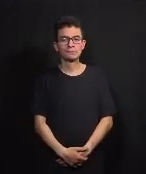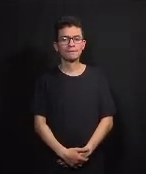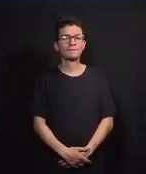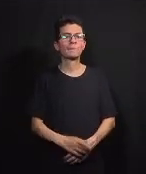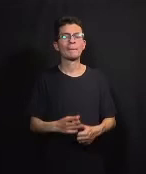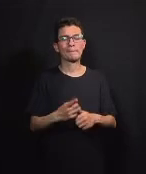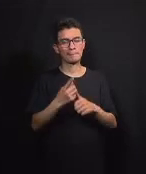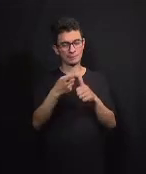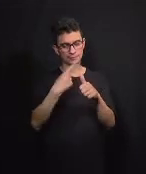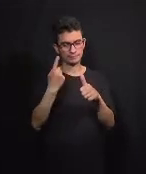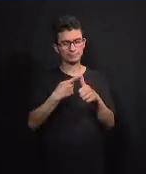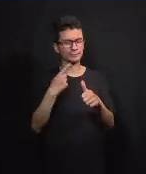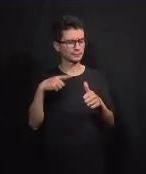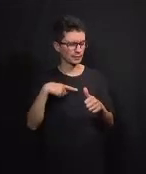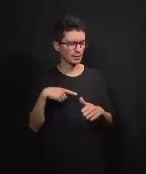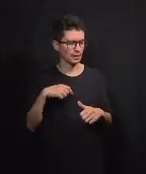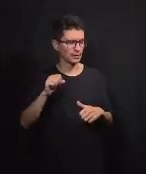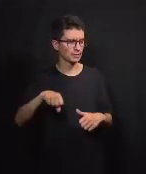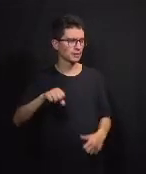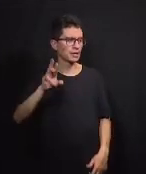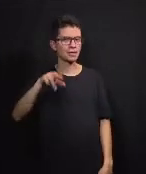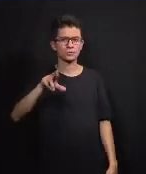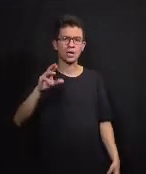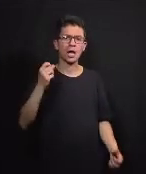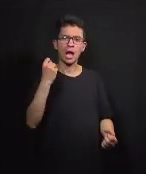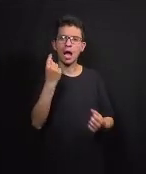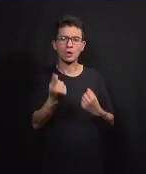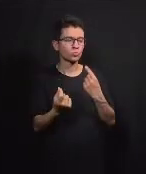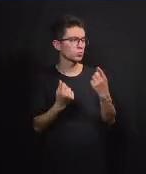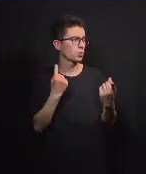razões nesse quadro.